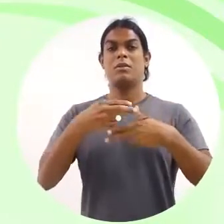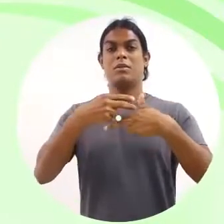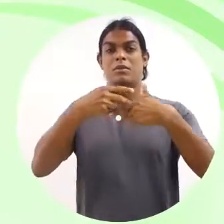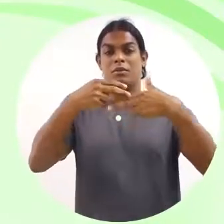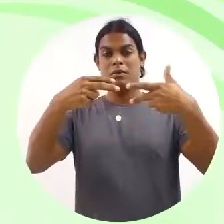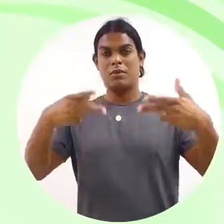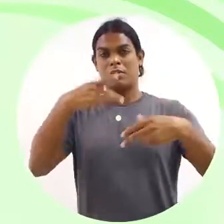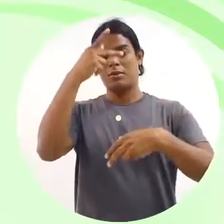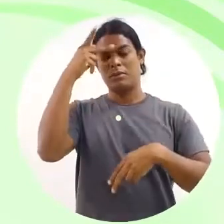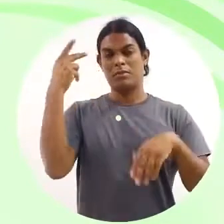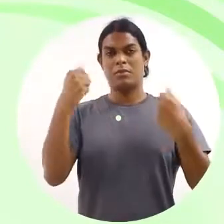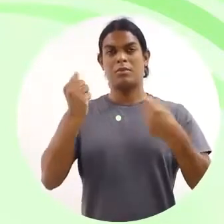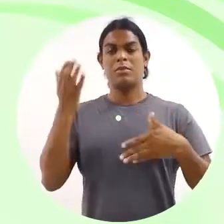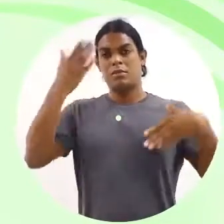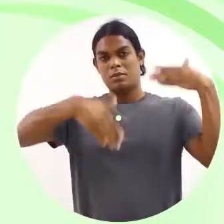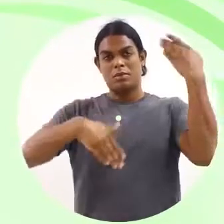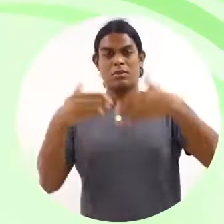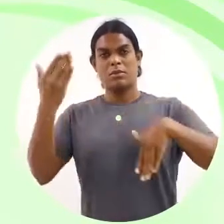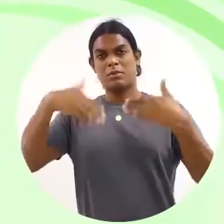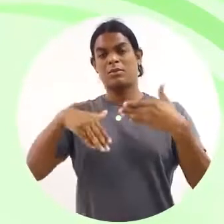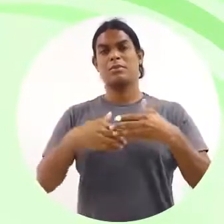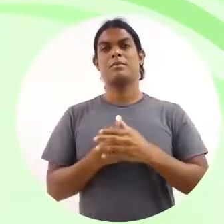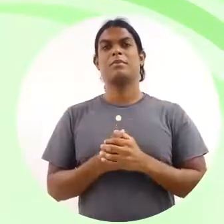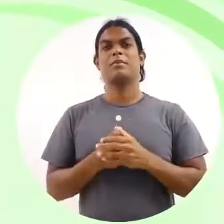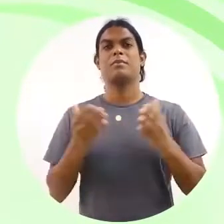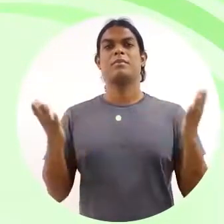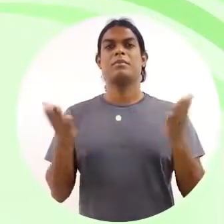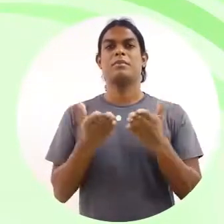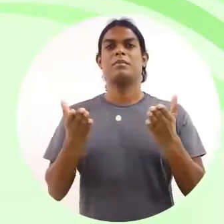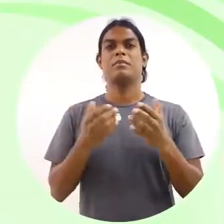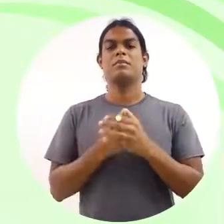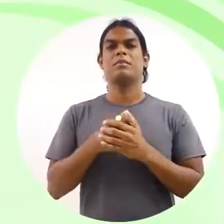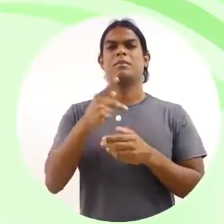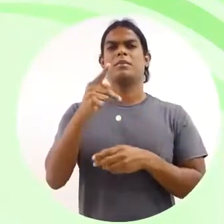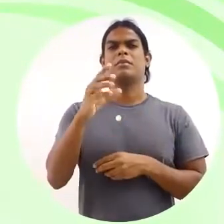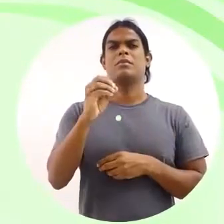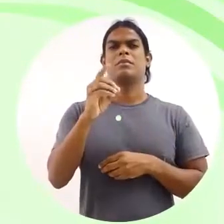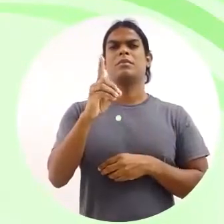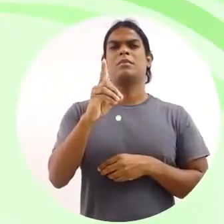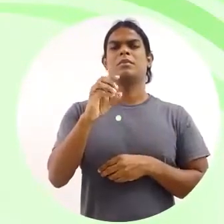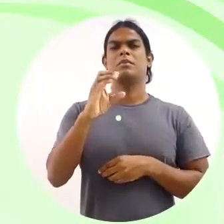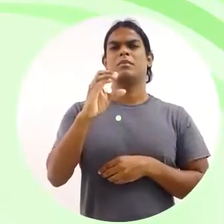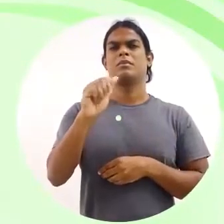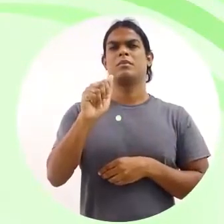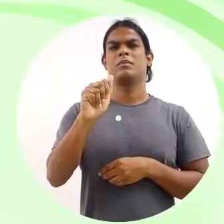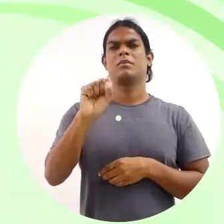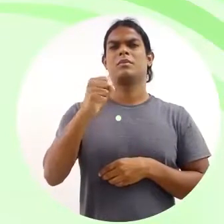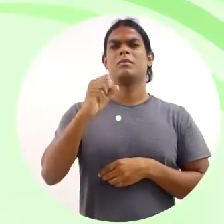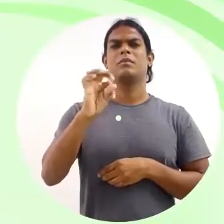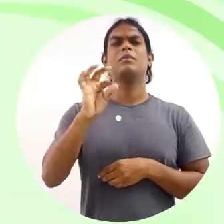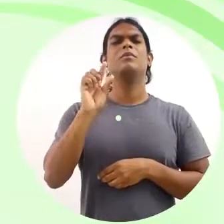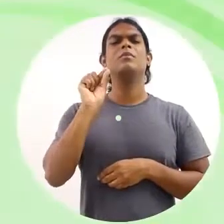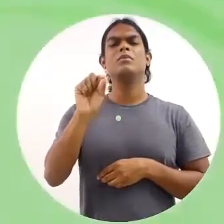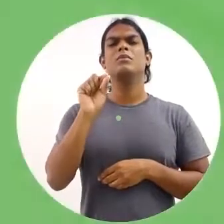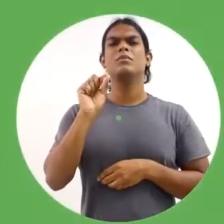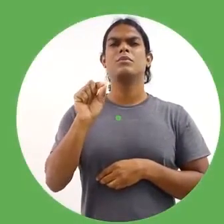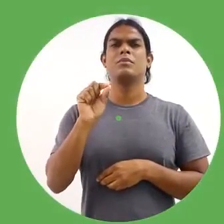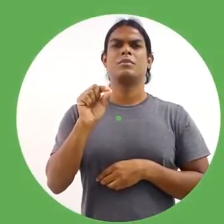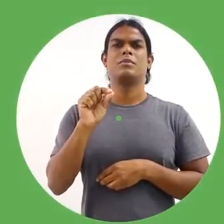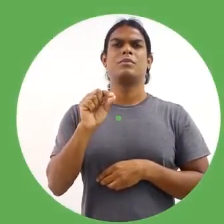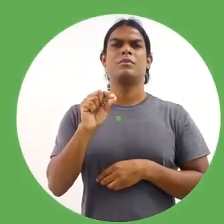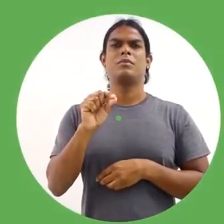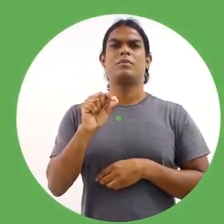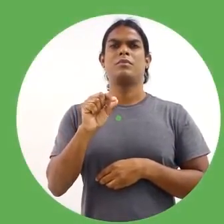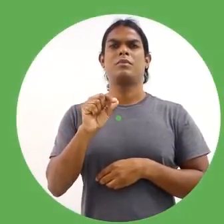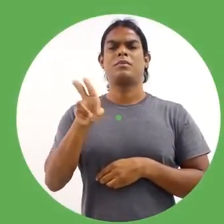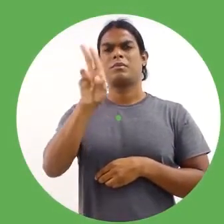pessoas participando daquele momento. Vejamos agora o uso de podcast. Primeiro, o que é o podcast? Podcast